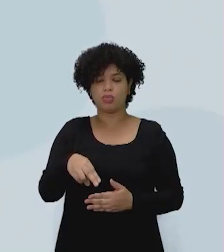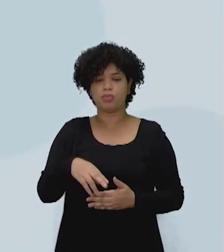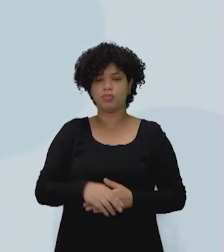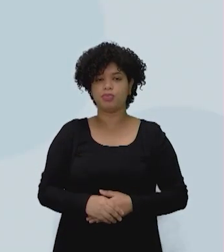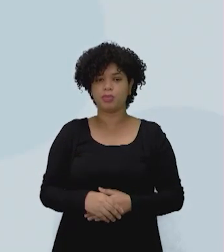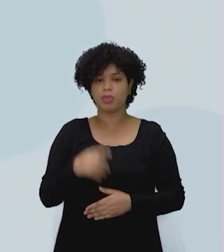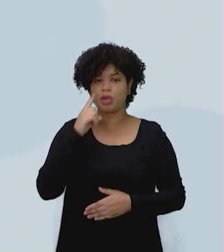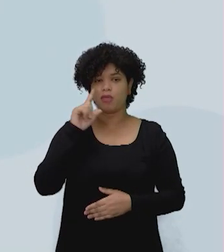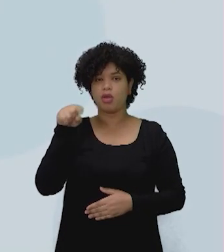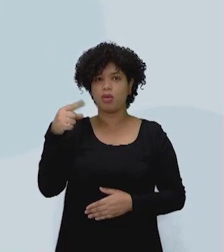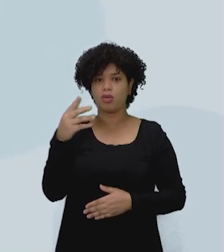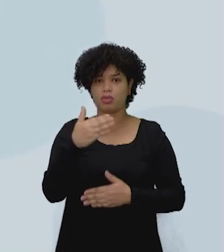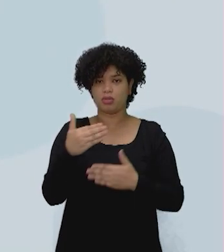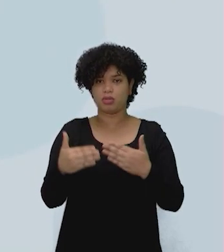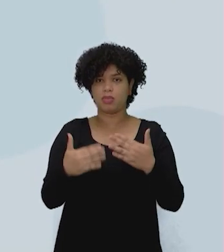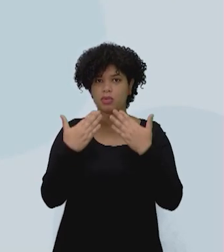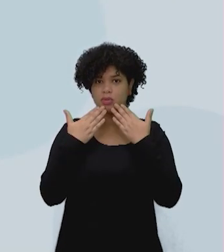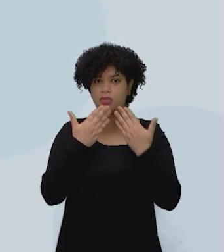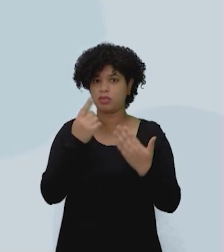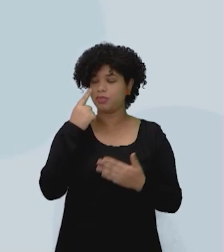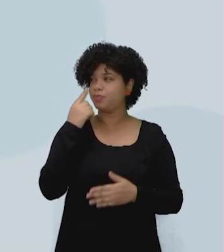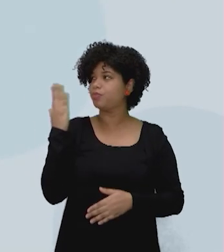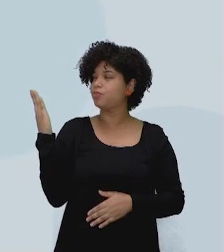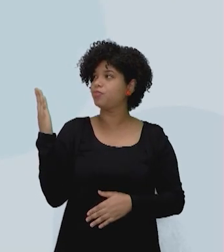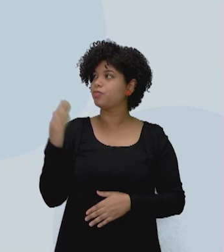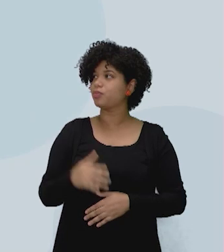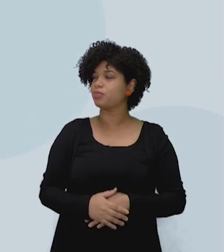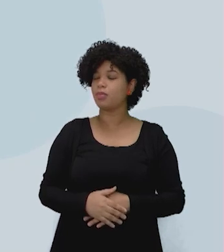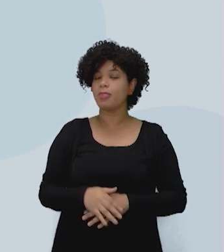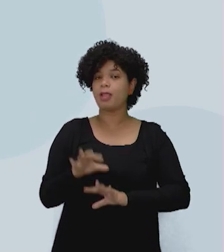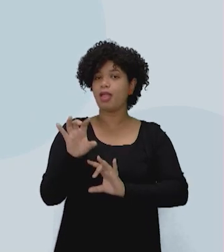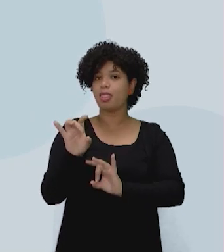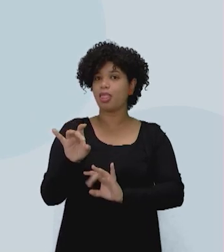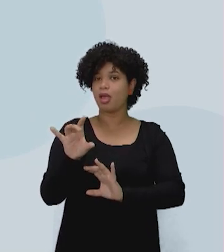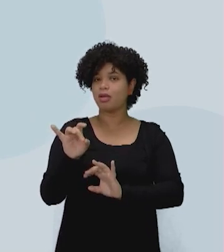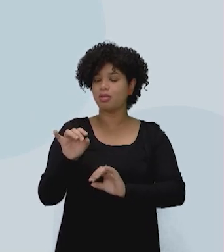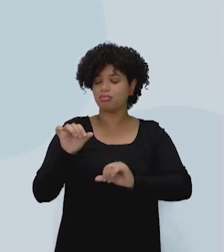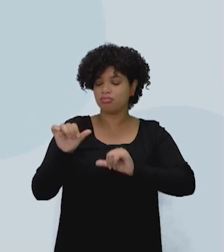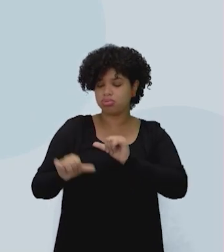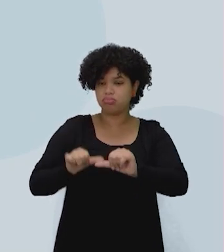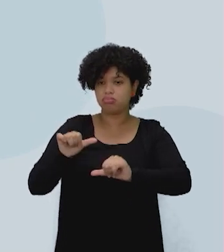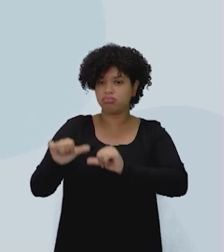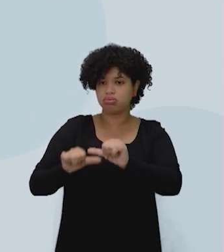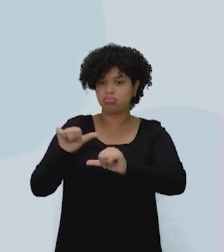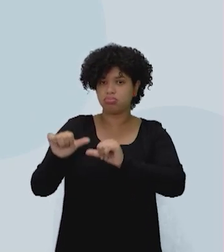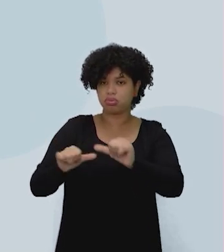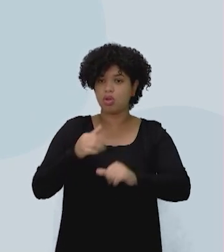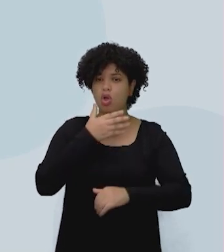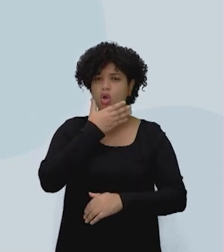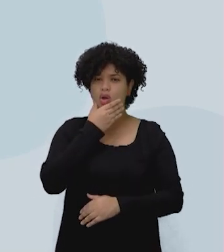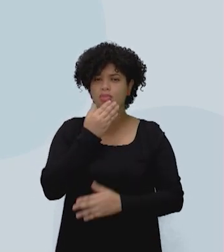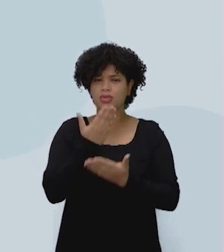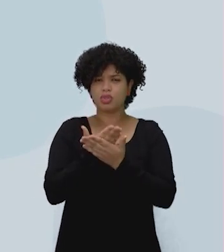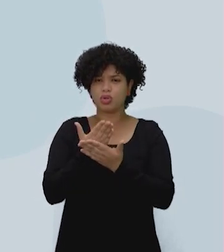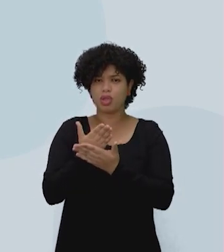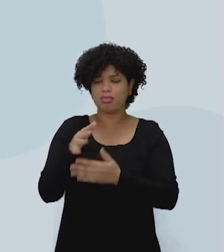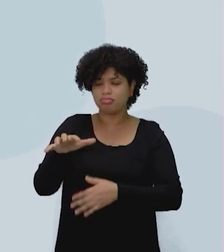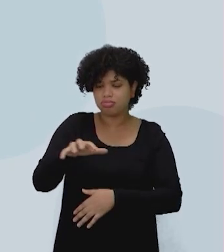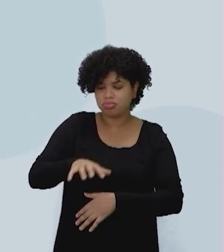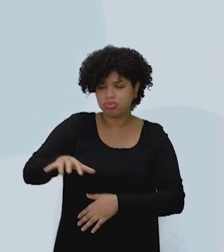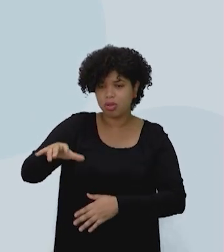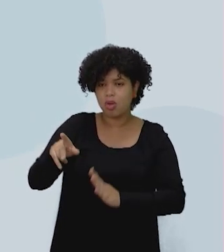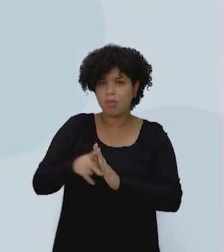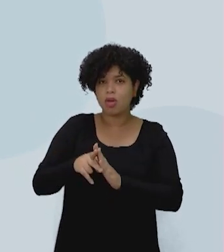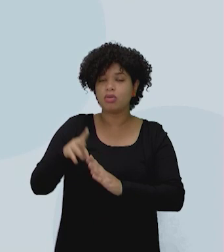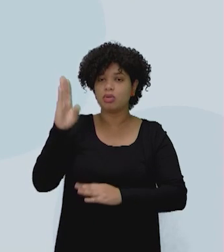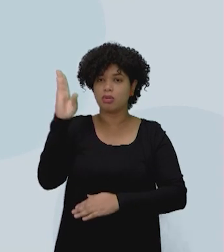queria ler rapidamente para vocês, técnica e transformação. Ainda de acordo com o geógrafo brasileiro, a técnica possui um papel fundamental. Ela